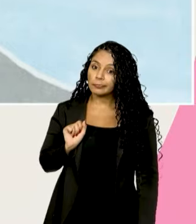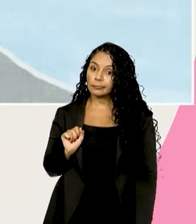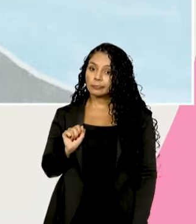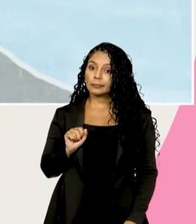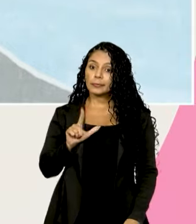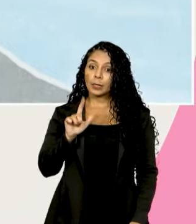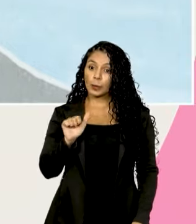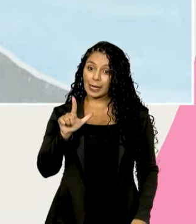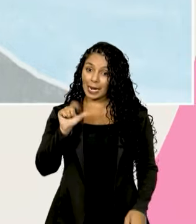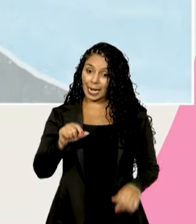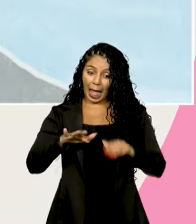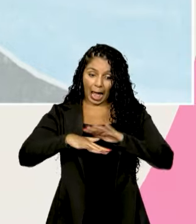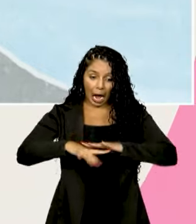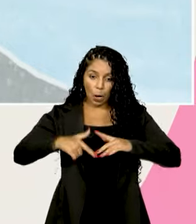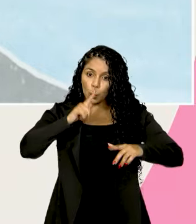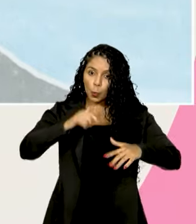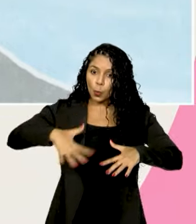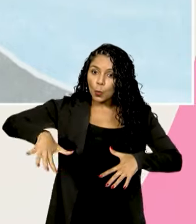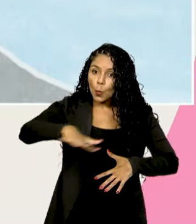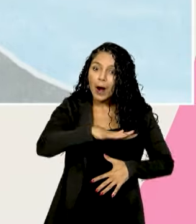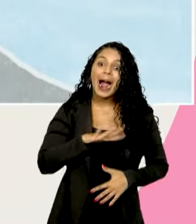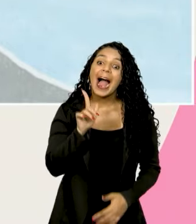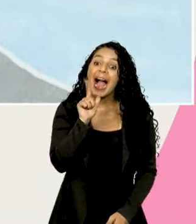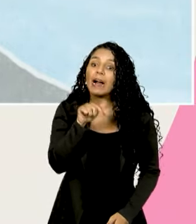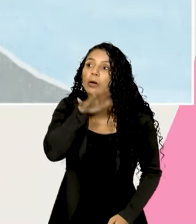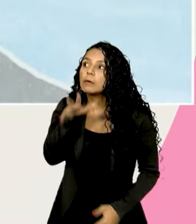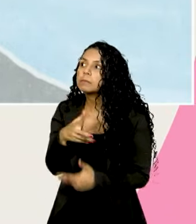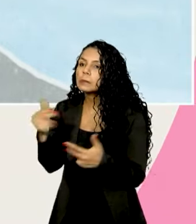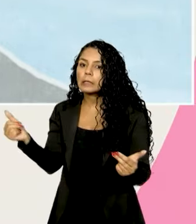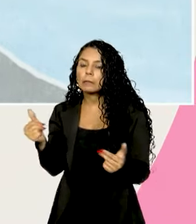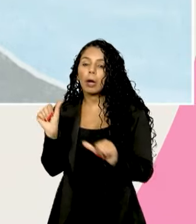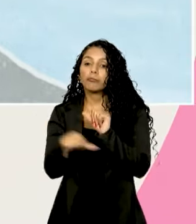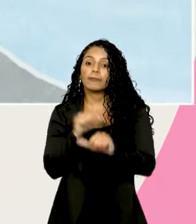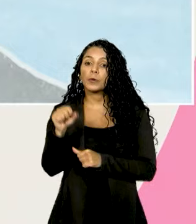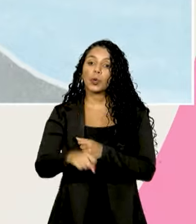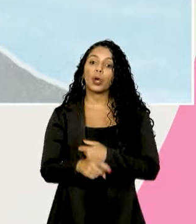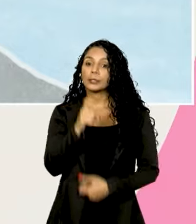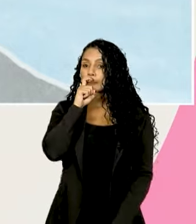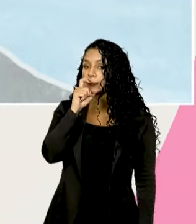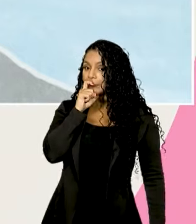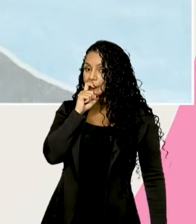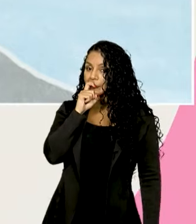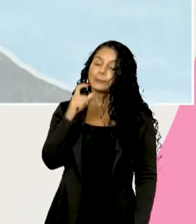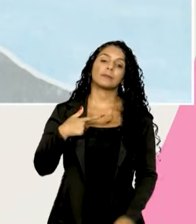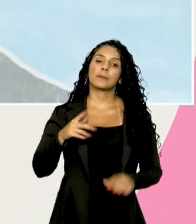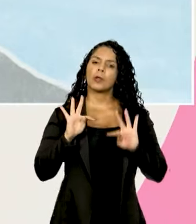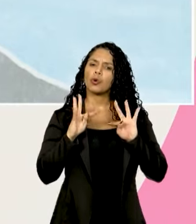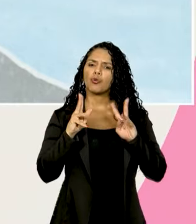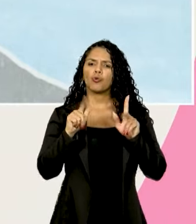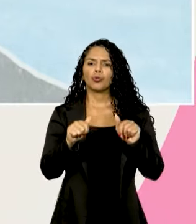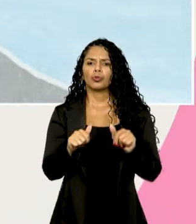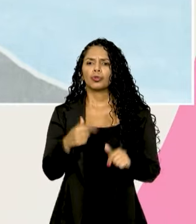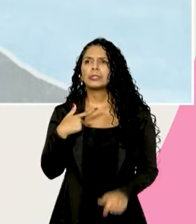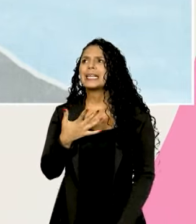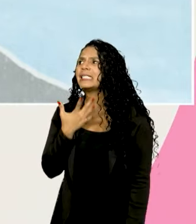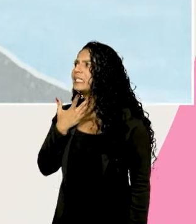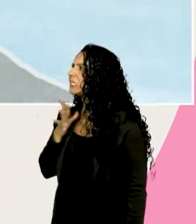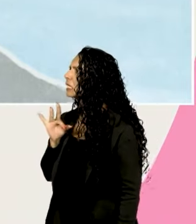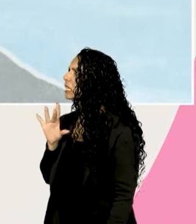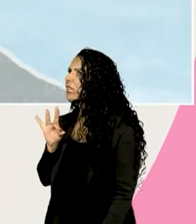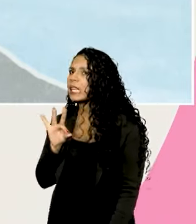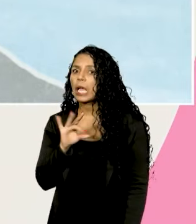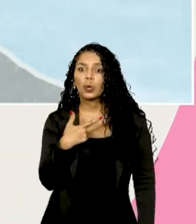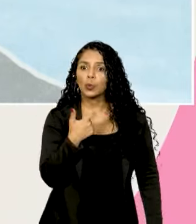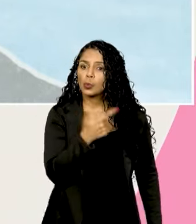lago, fonte de água para os animais, congelou. Em pouco tempo, todos já estavam com sede e